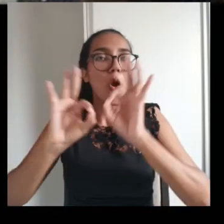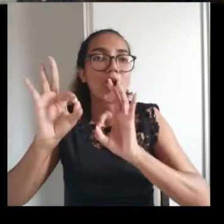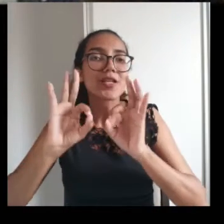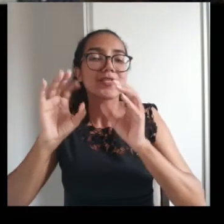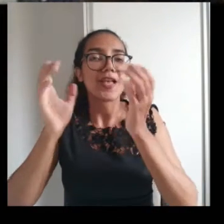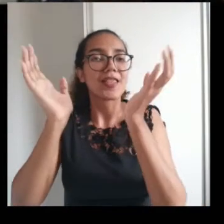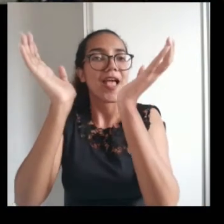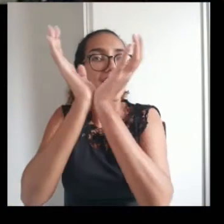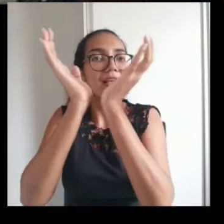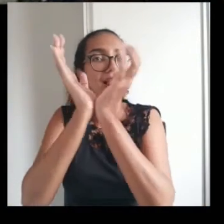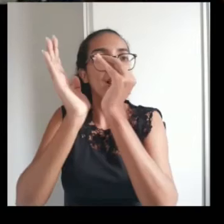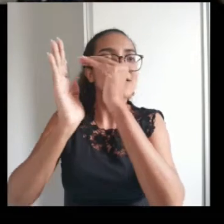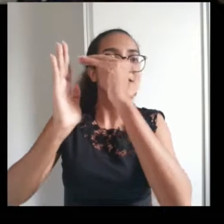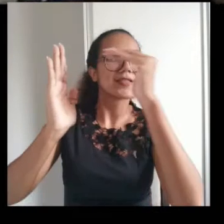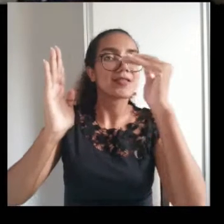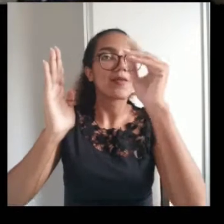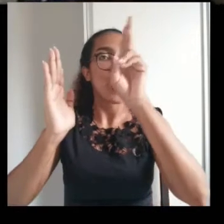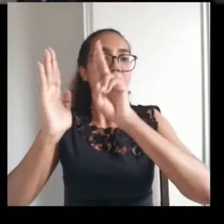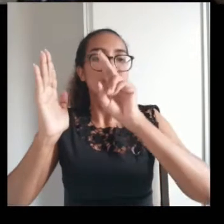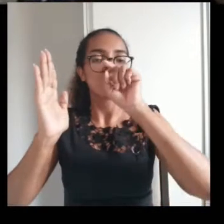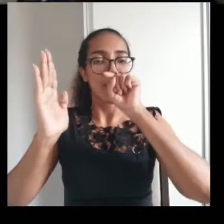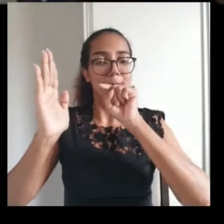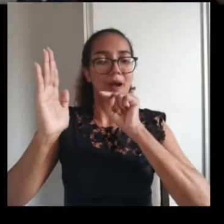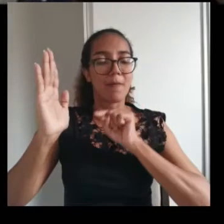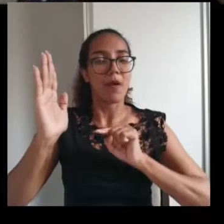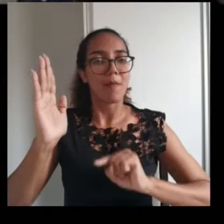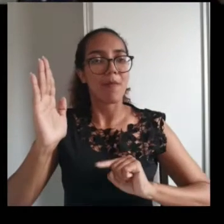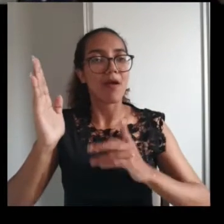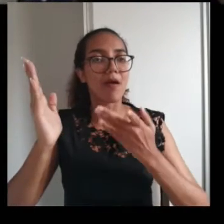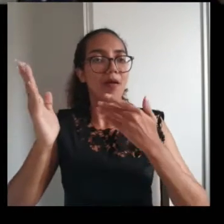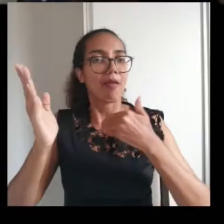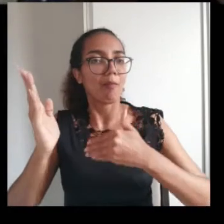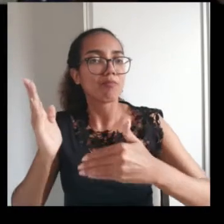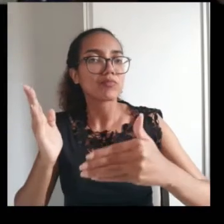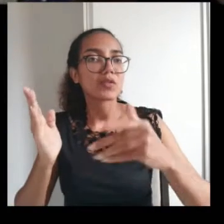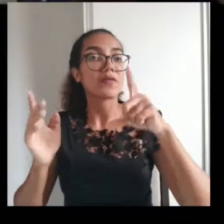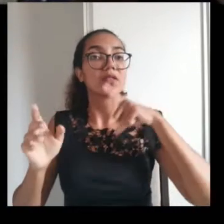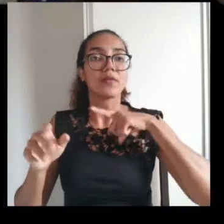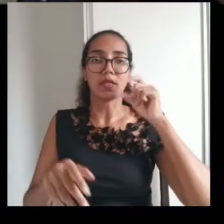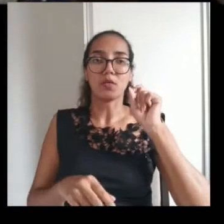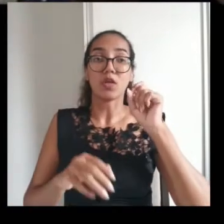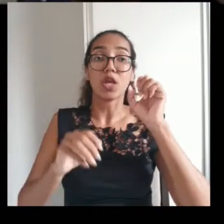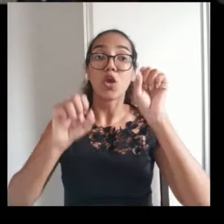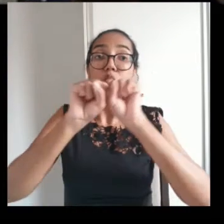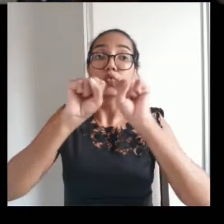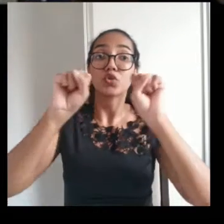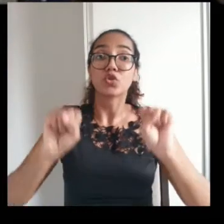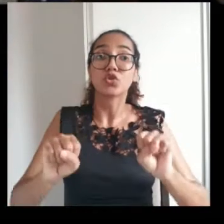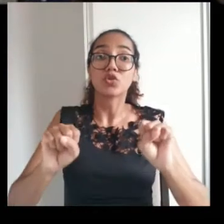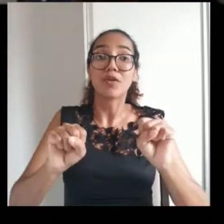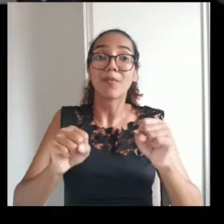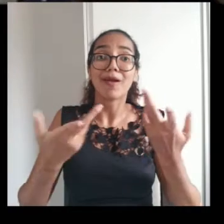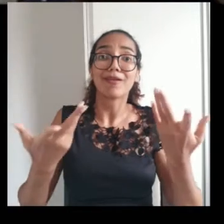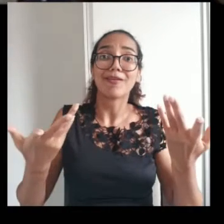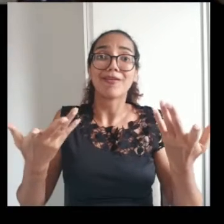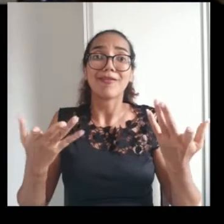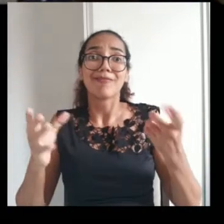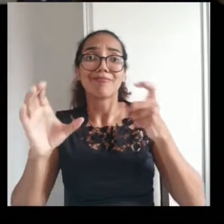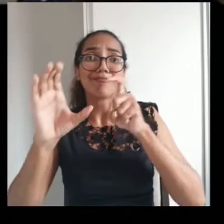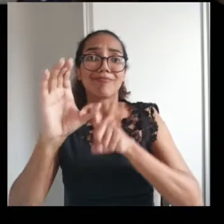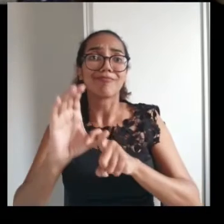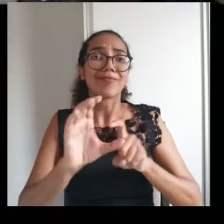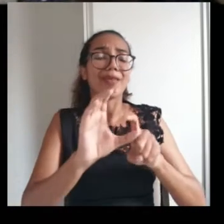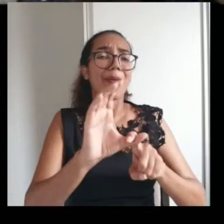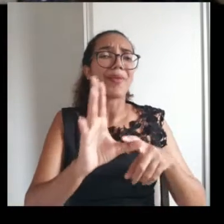assim, e por aí vai, você vai começar a ter um sistema que as dependências são arbitrárias, ou seja, eu tenho um